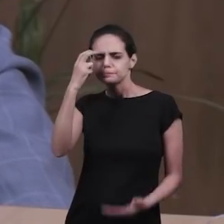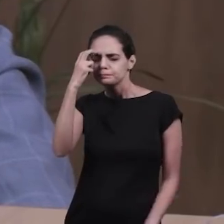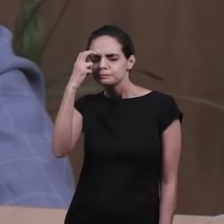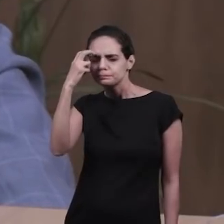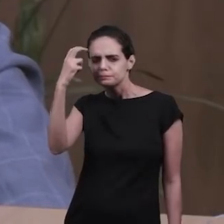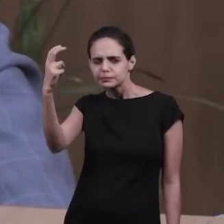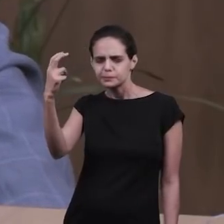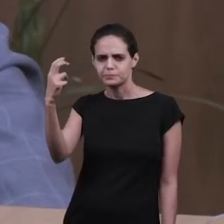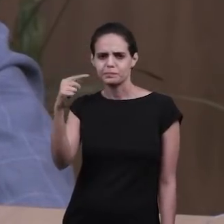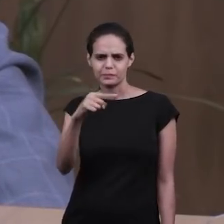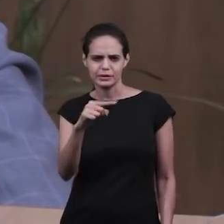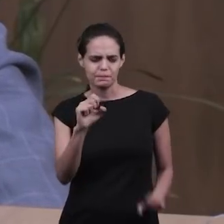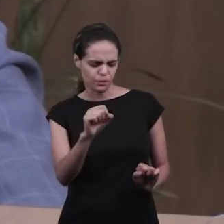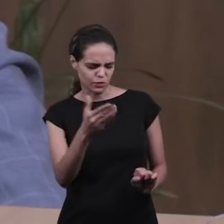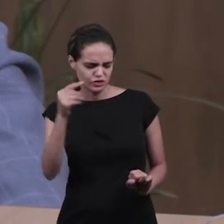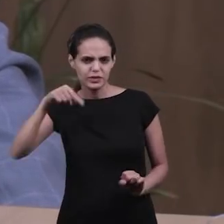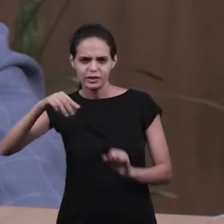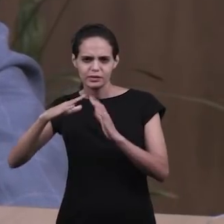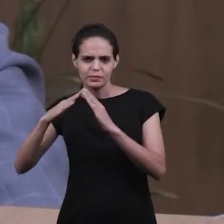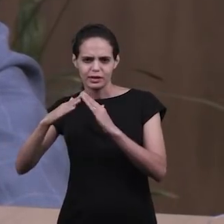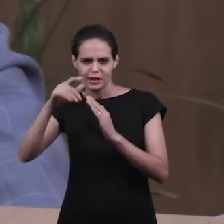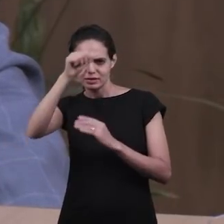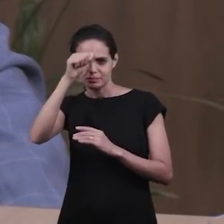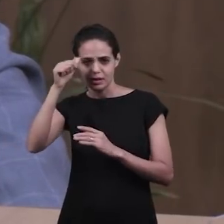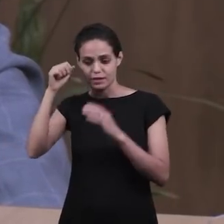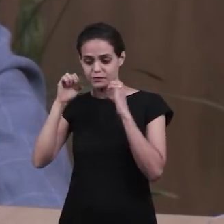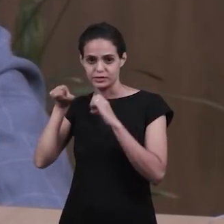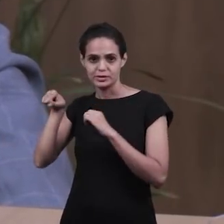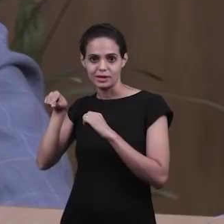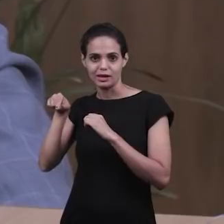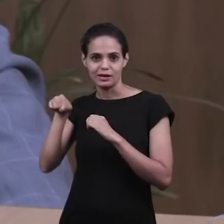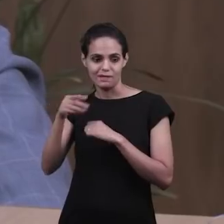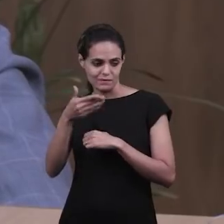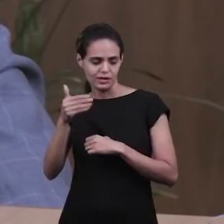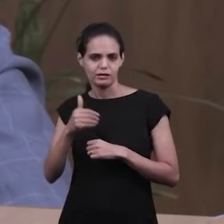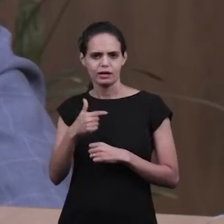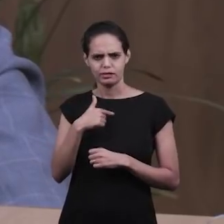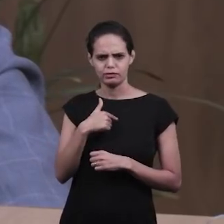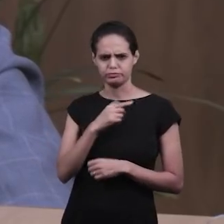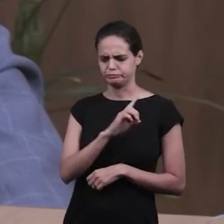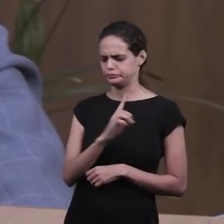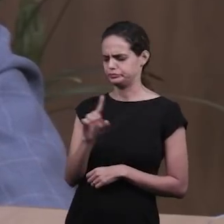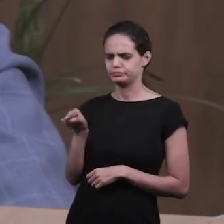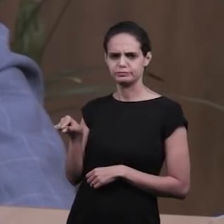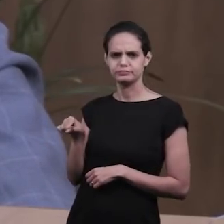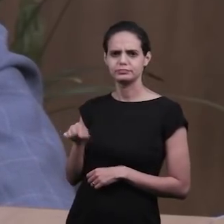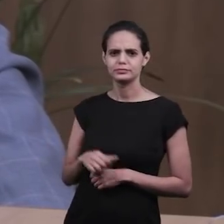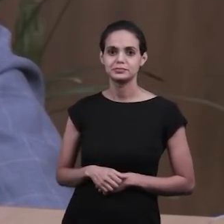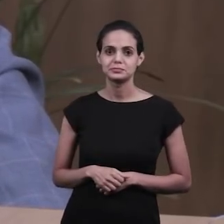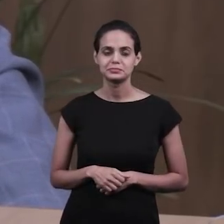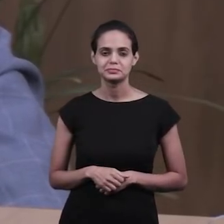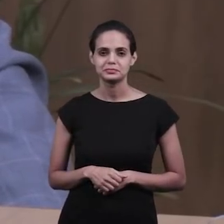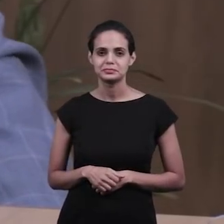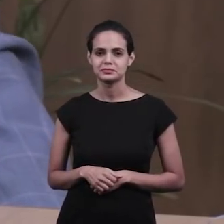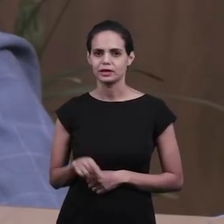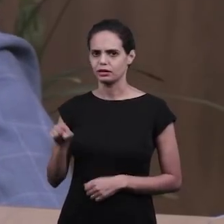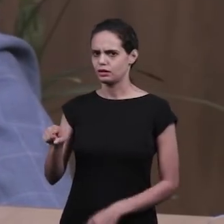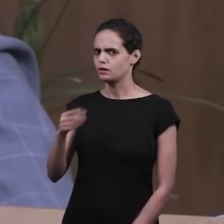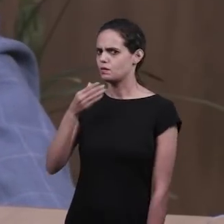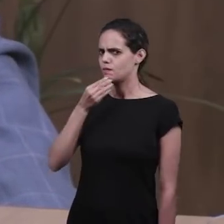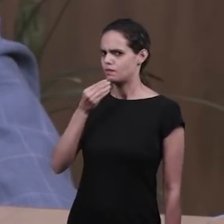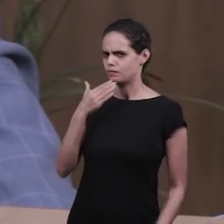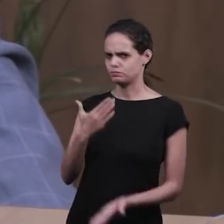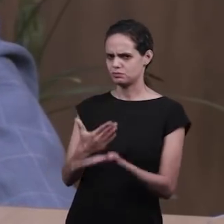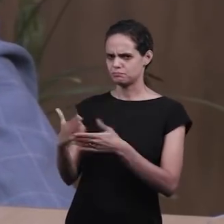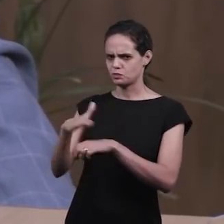e eu queria que você viesse aqui pra gente evangelizar ele. Você vem, eu fui pra lá. E o camarada era muito culto. E nós começamos a conversar